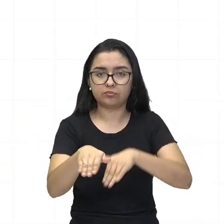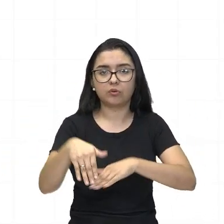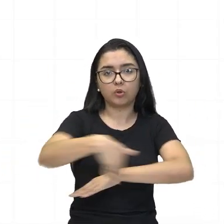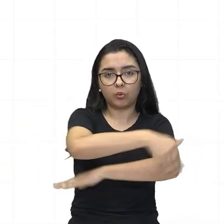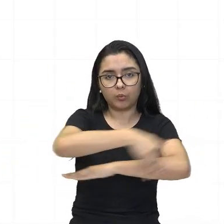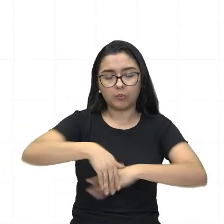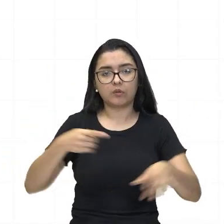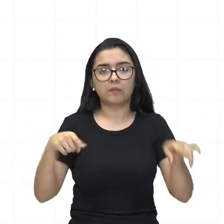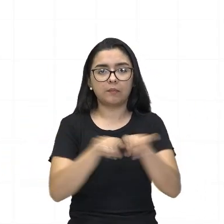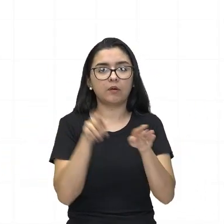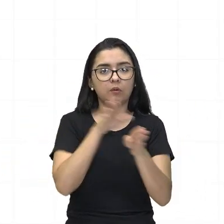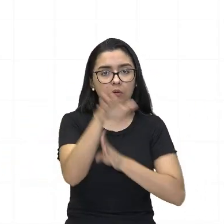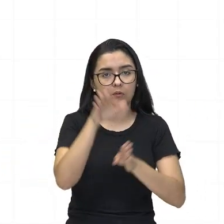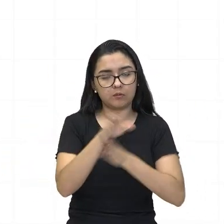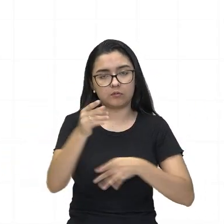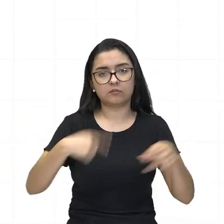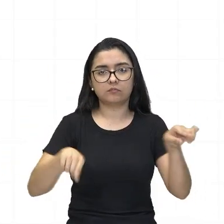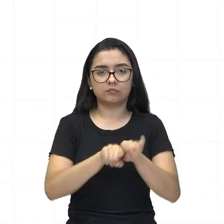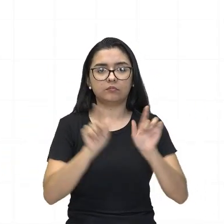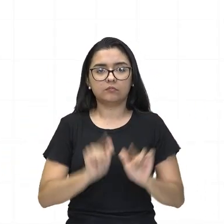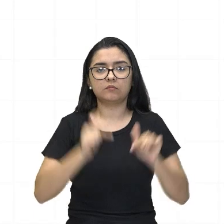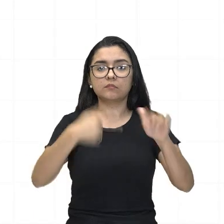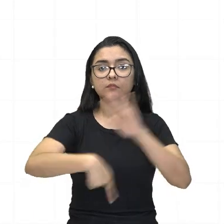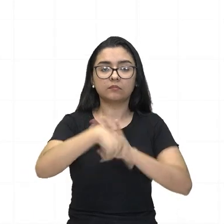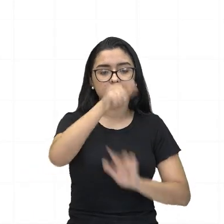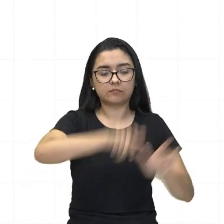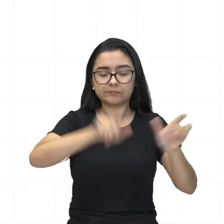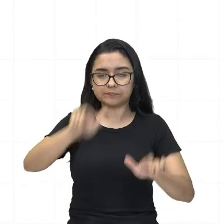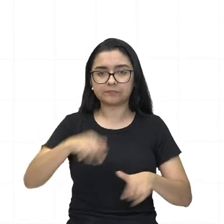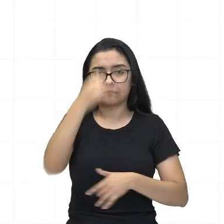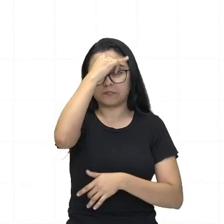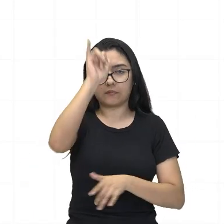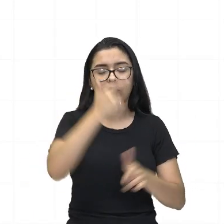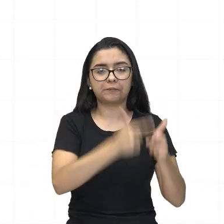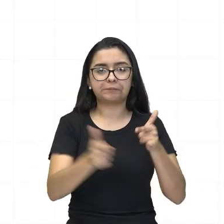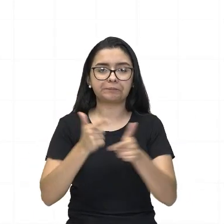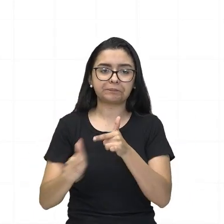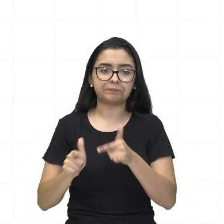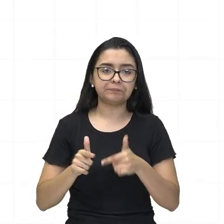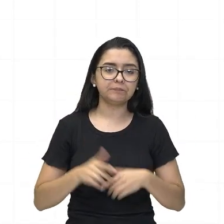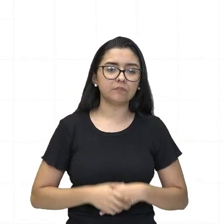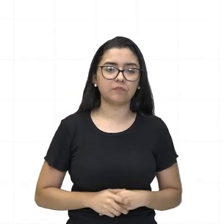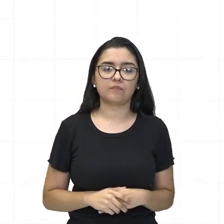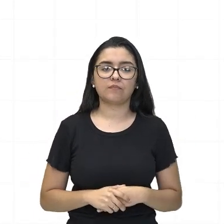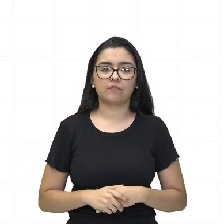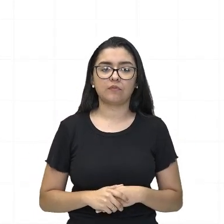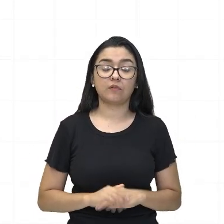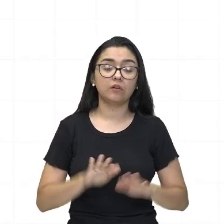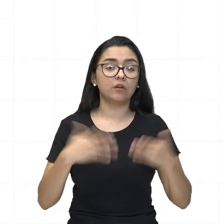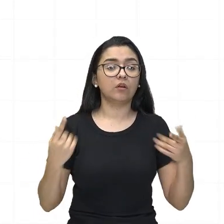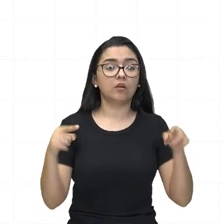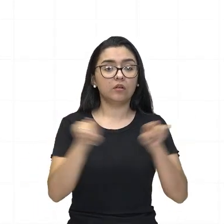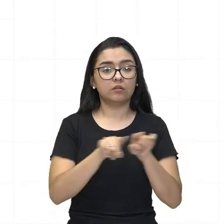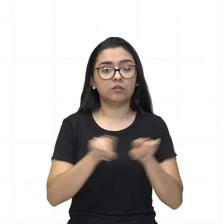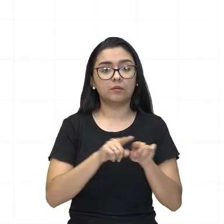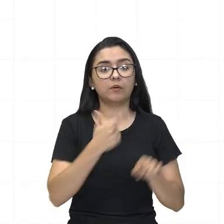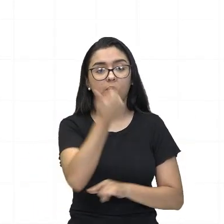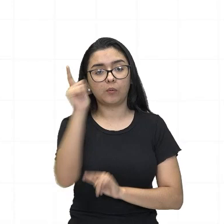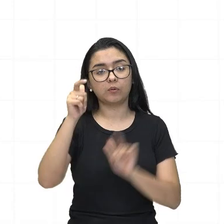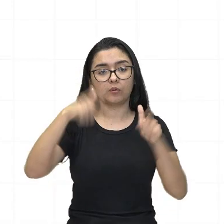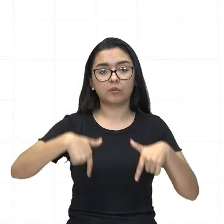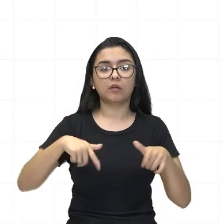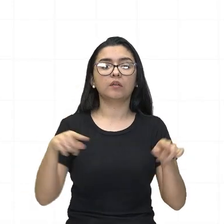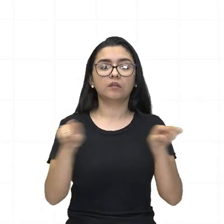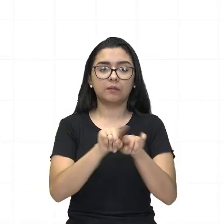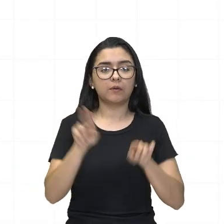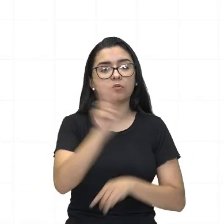vida e a ação das pessoas para evitar situações desagradáveis. Outro ambiente que nós